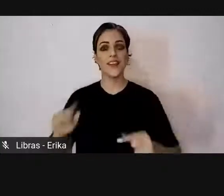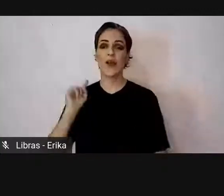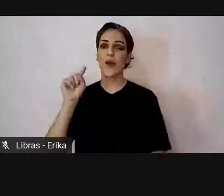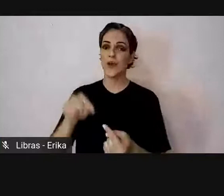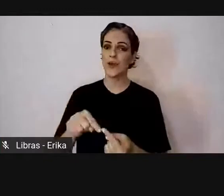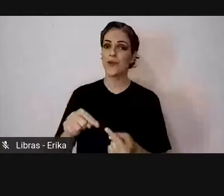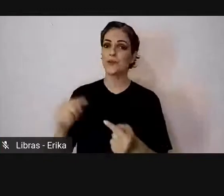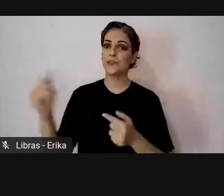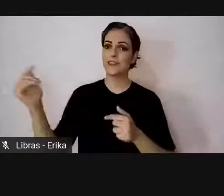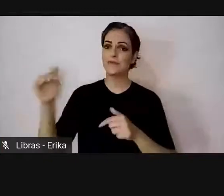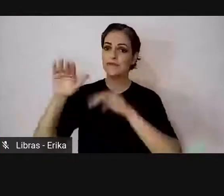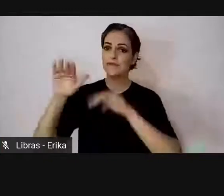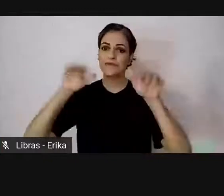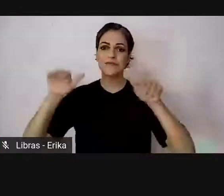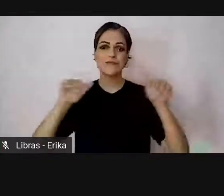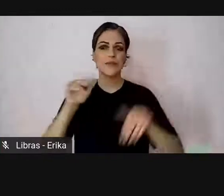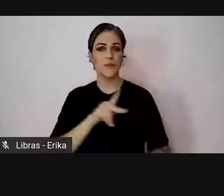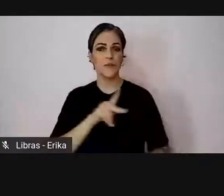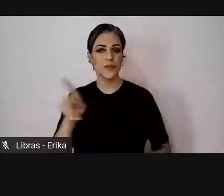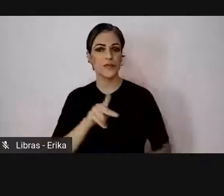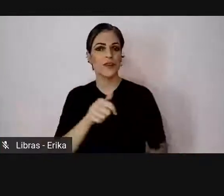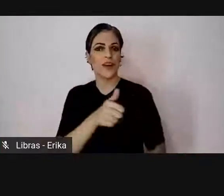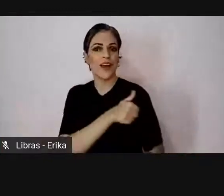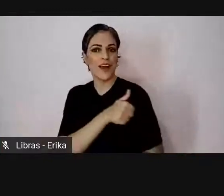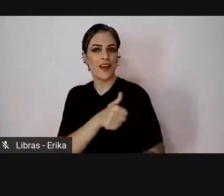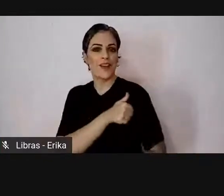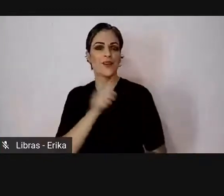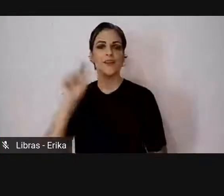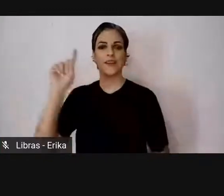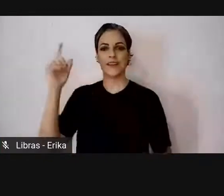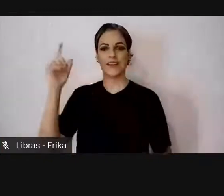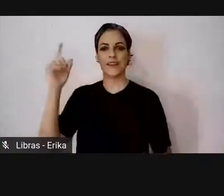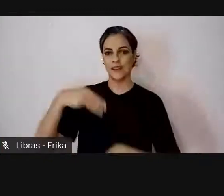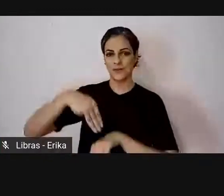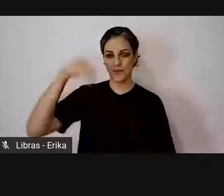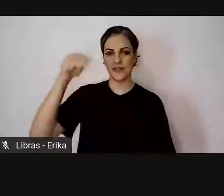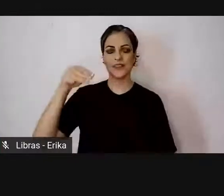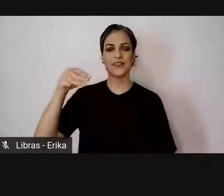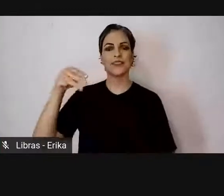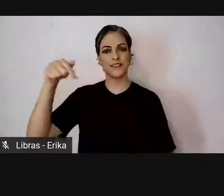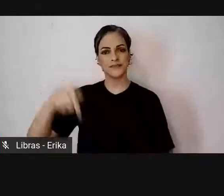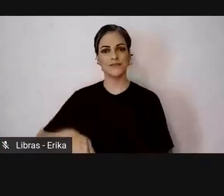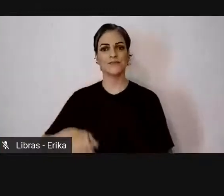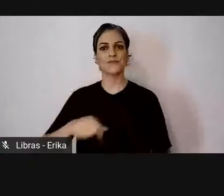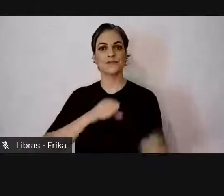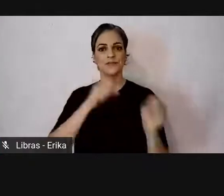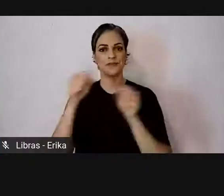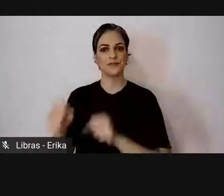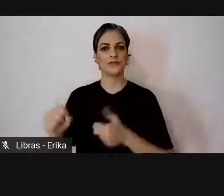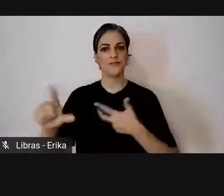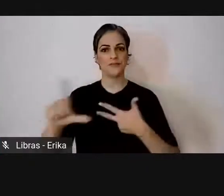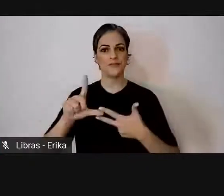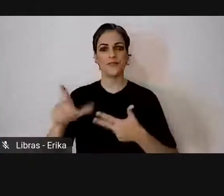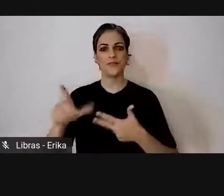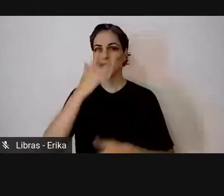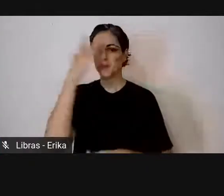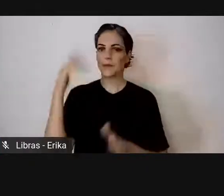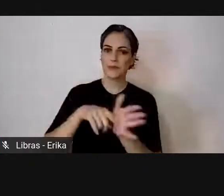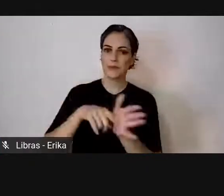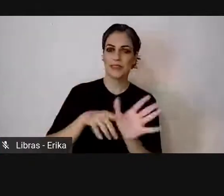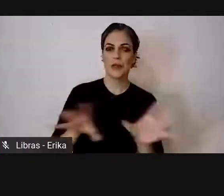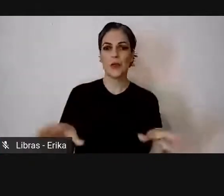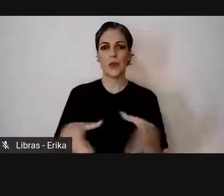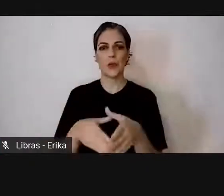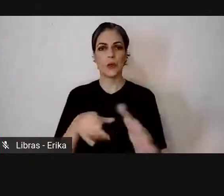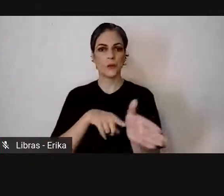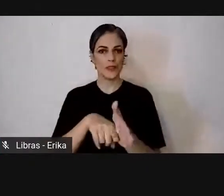egressos do mestrado profissional em Poder Legislativo, pesquisadores de grupos de pesquisa, e da comunidade acadêmica em